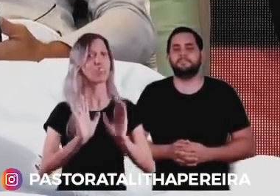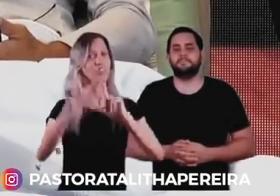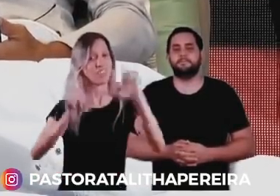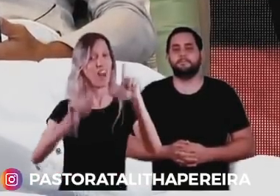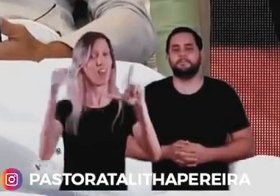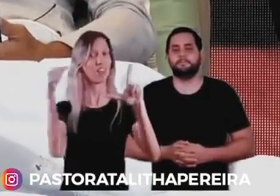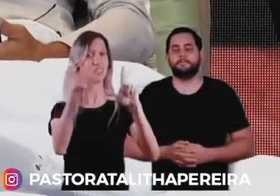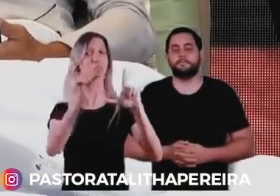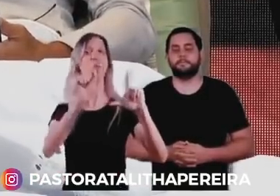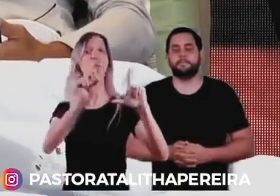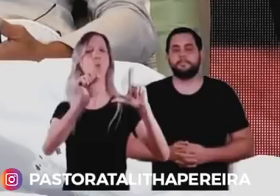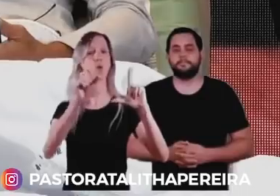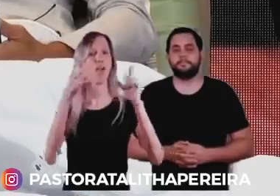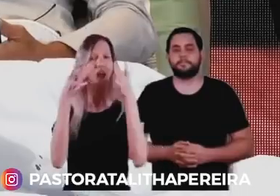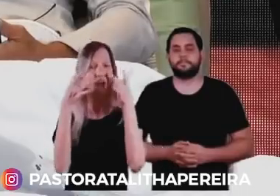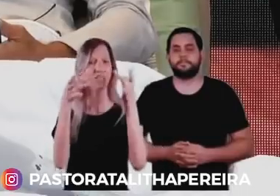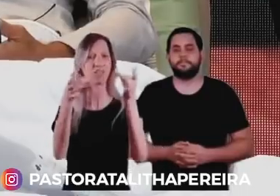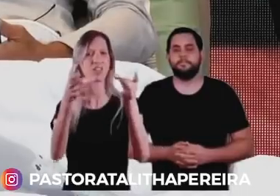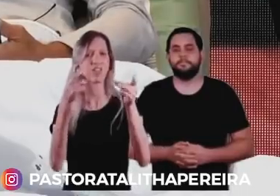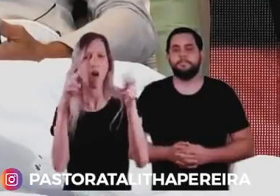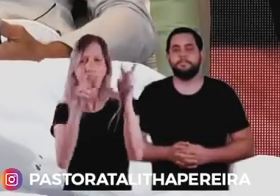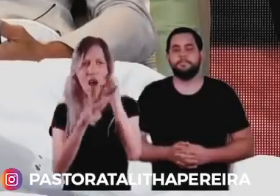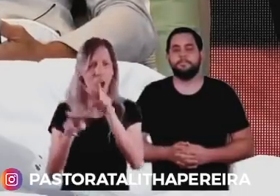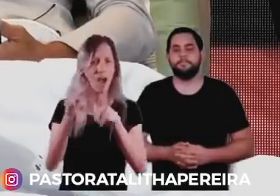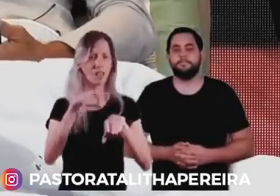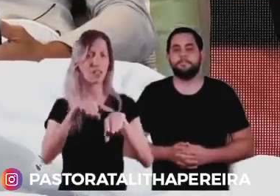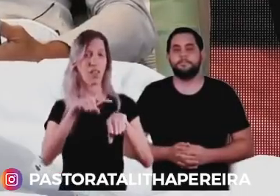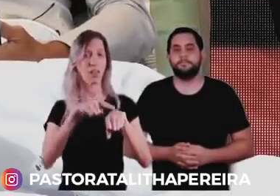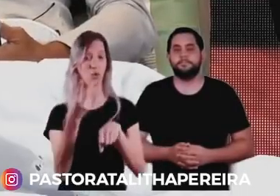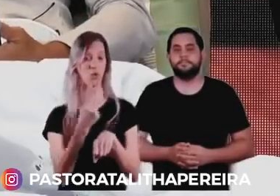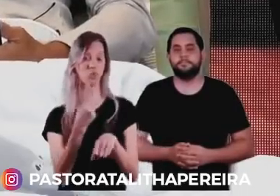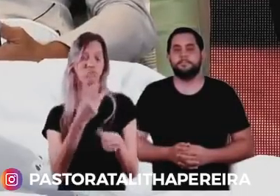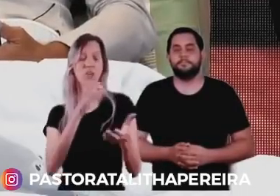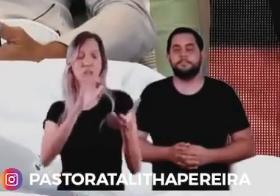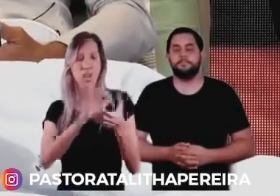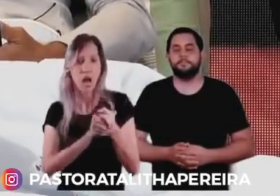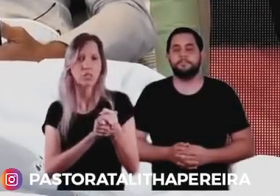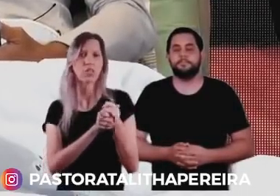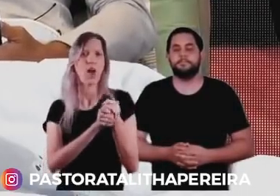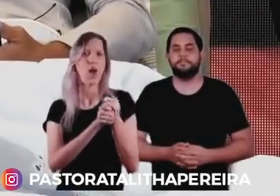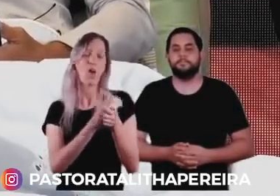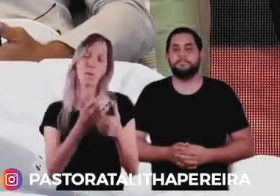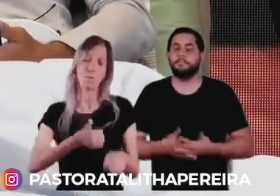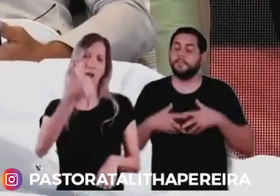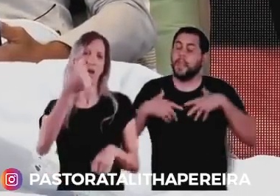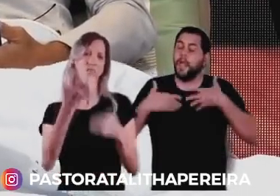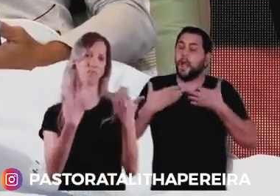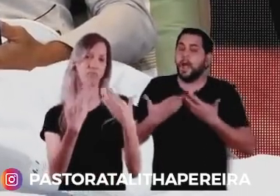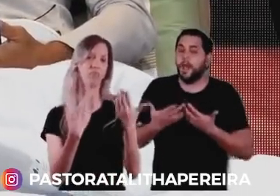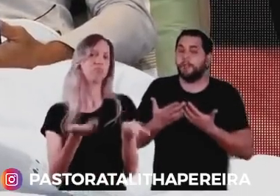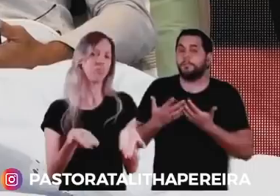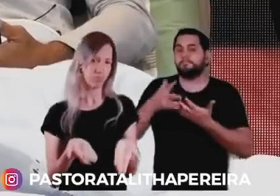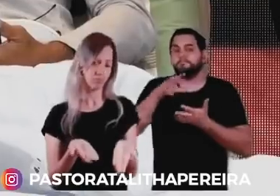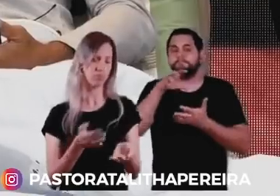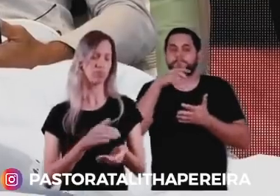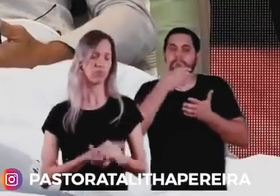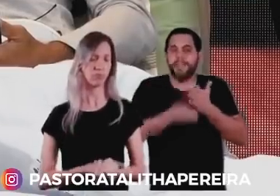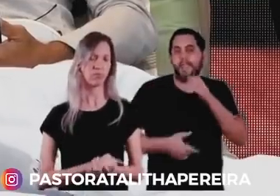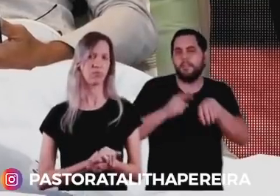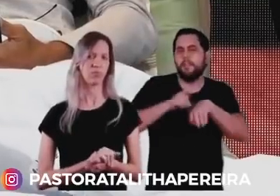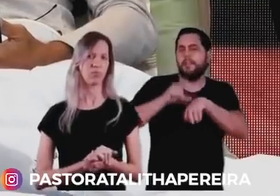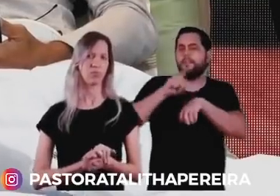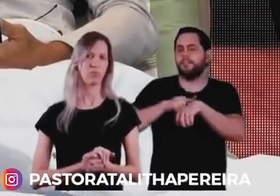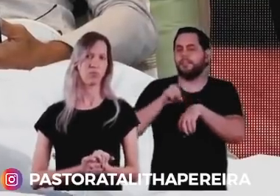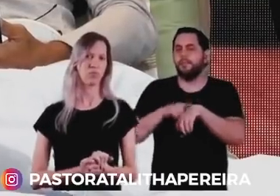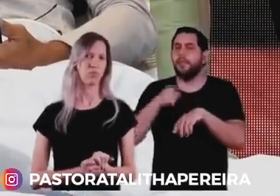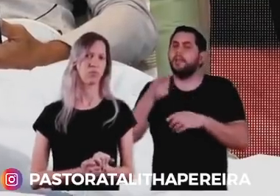a atenção, o tempo que vocês poderiam ter a dois, muito mais edificante. E além de roubar esse tempo, ela